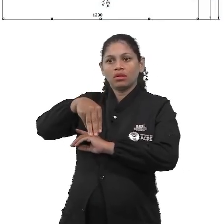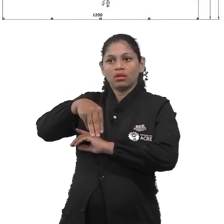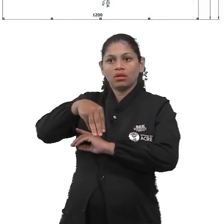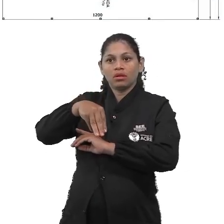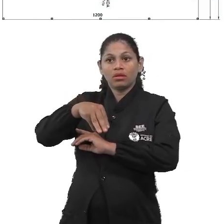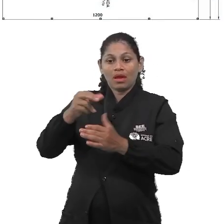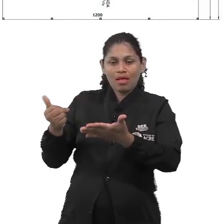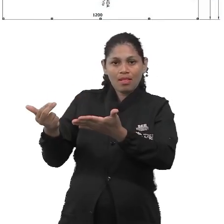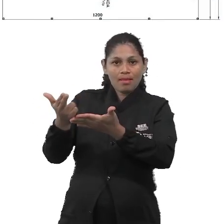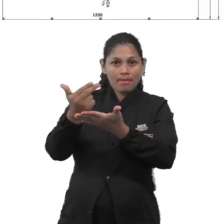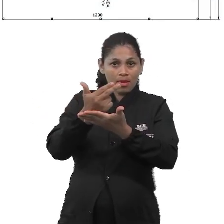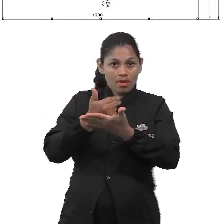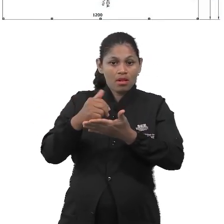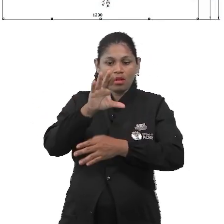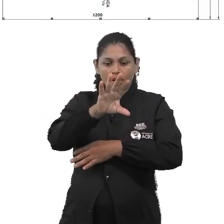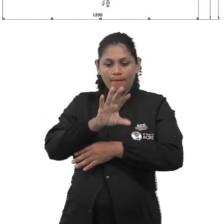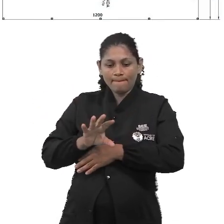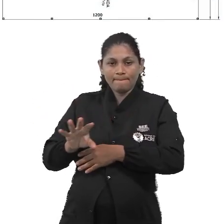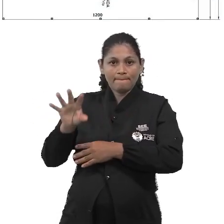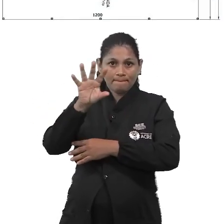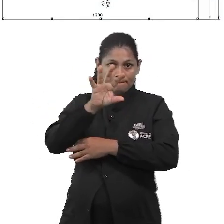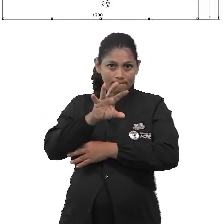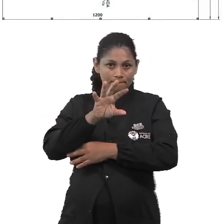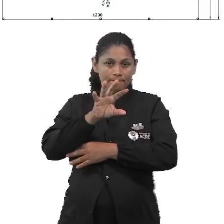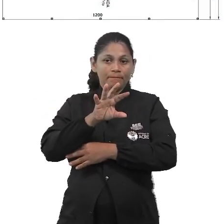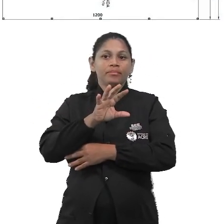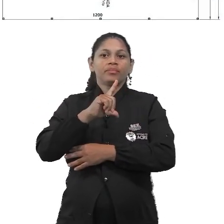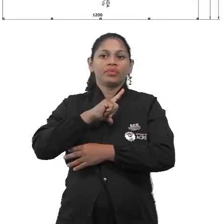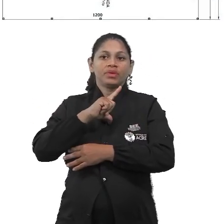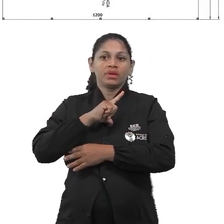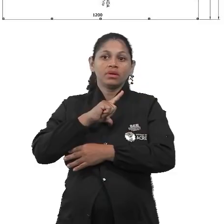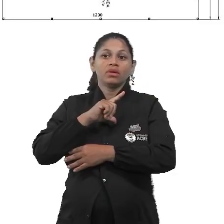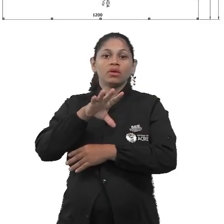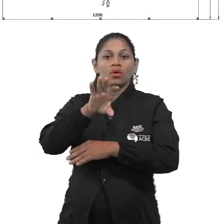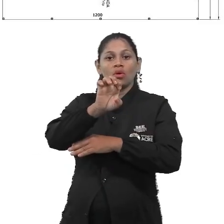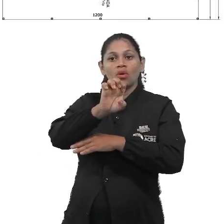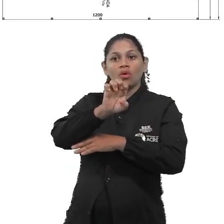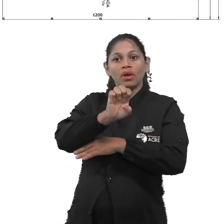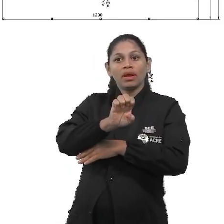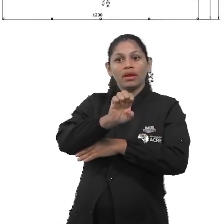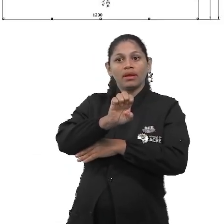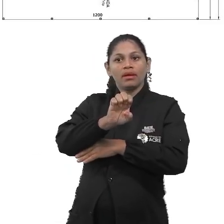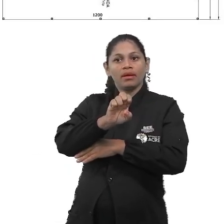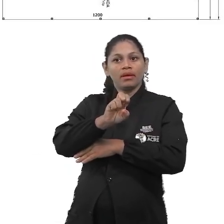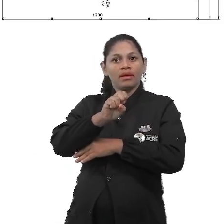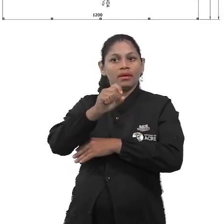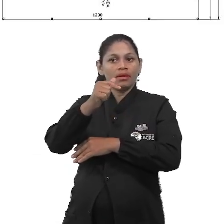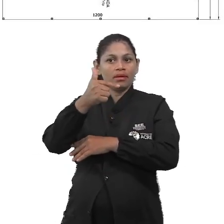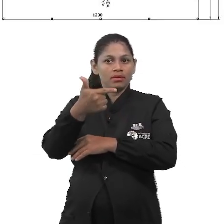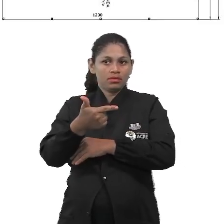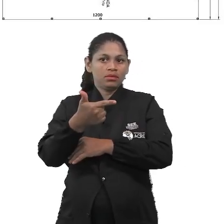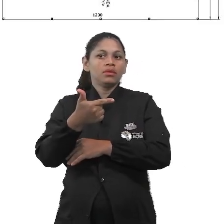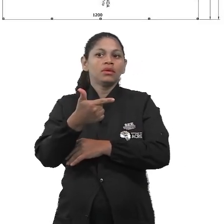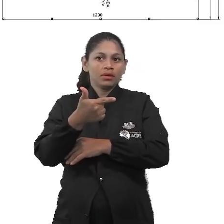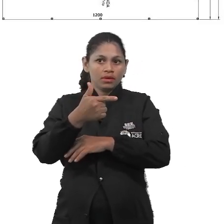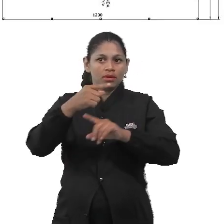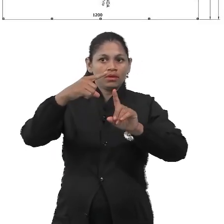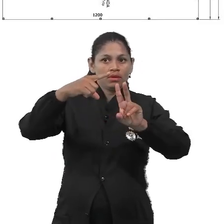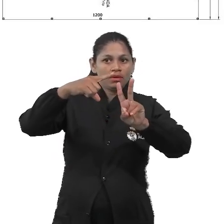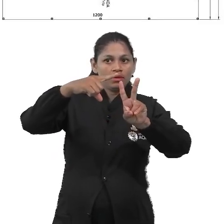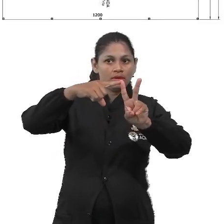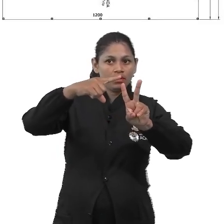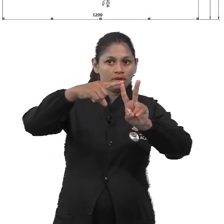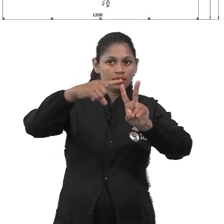maquete, não é maquete, é mapas, plantas baixas, né? Eu tenho aqui a ideia do R2, que vai ser a raiz quadrada da